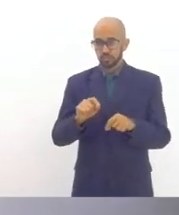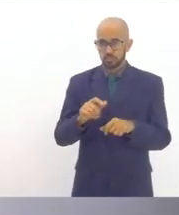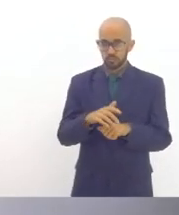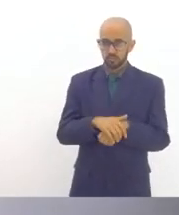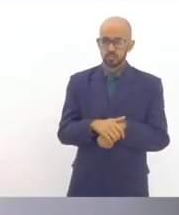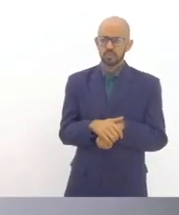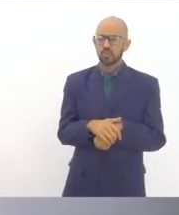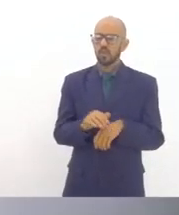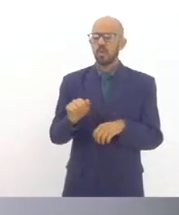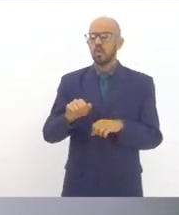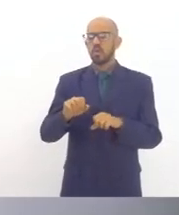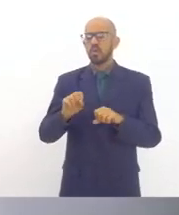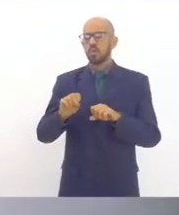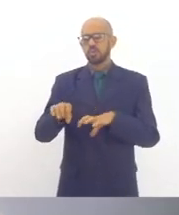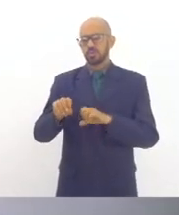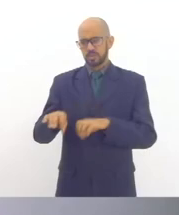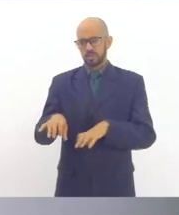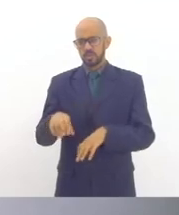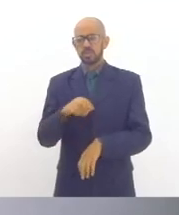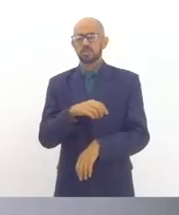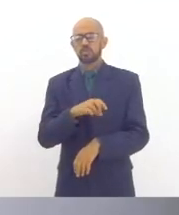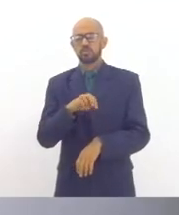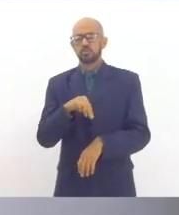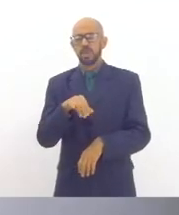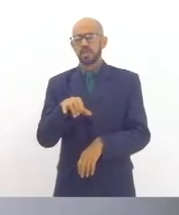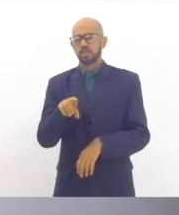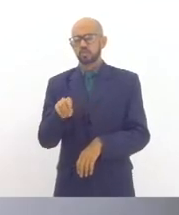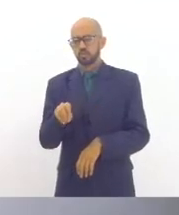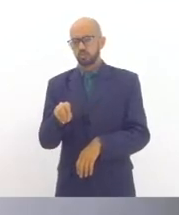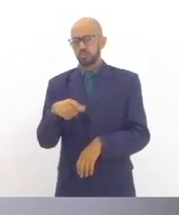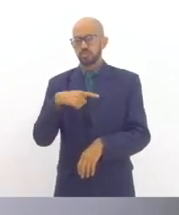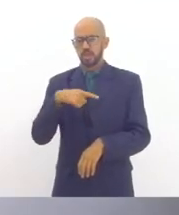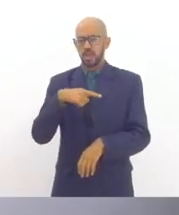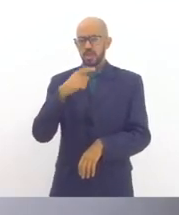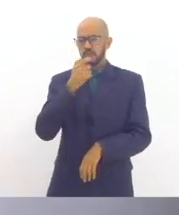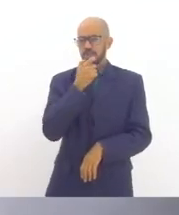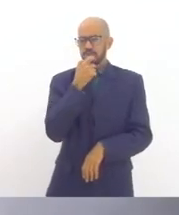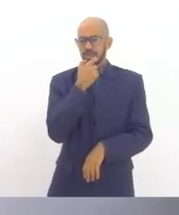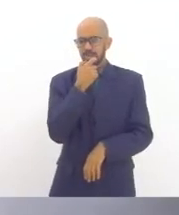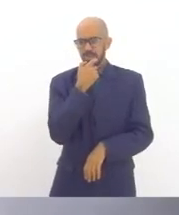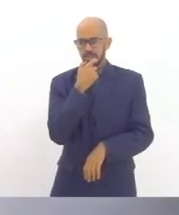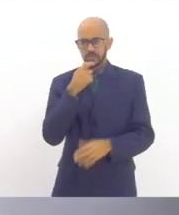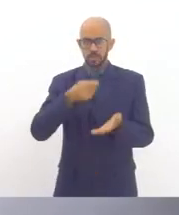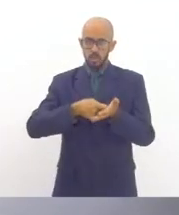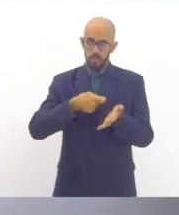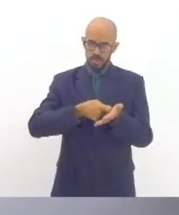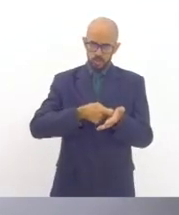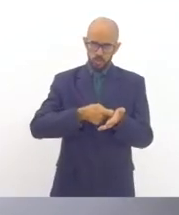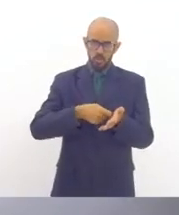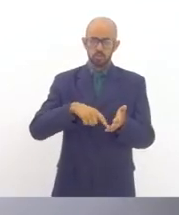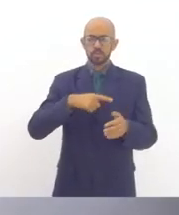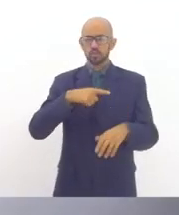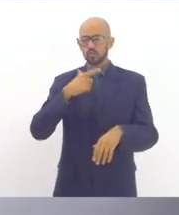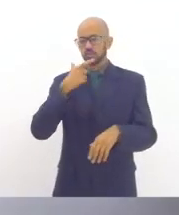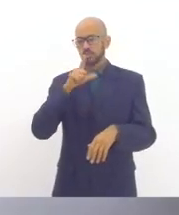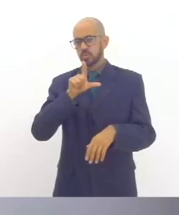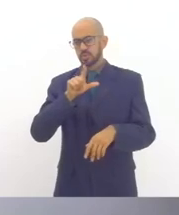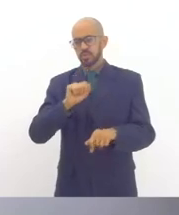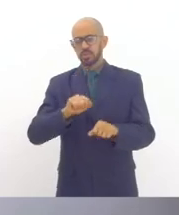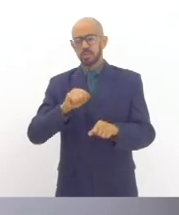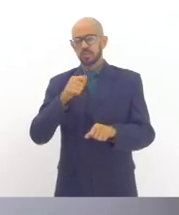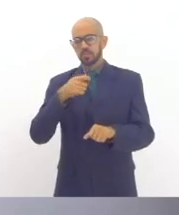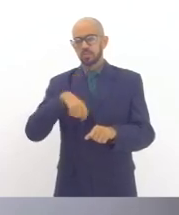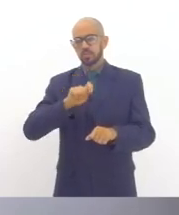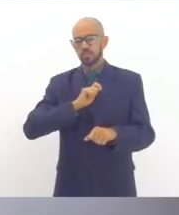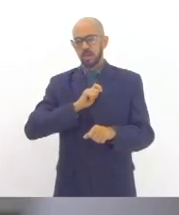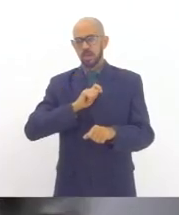ensino médio, ela oferta obrigatoriamente a língua inglesa e conseguimos colocar o espanhol como